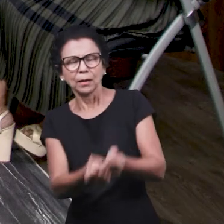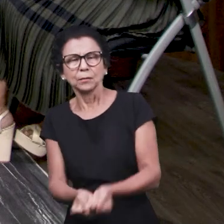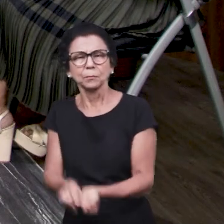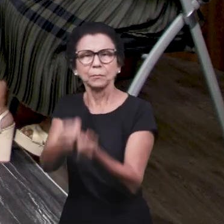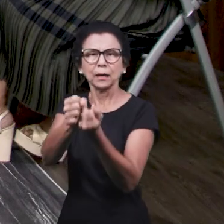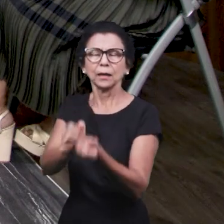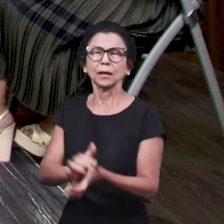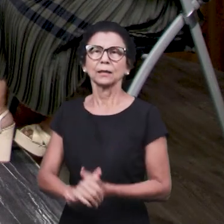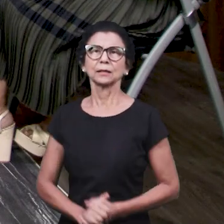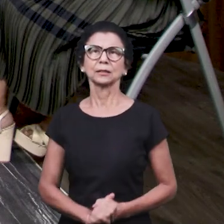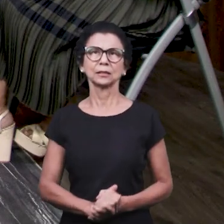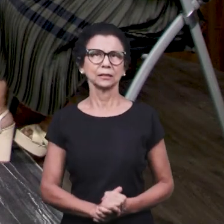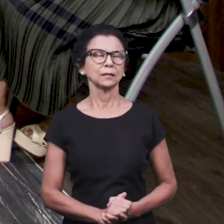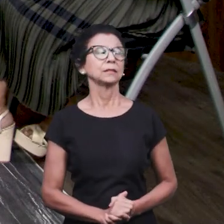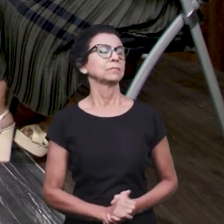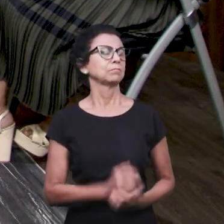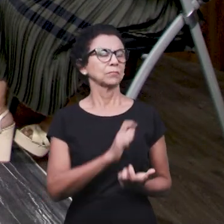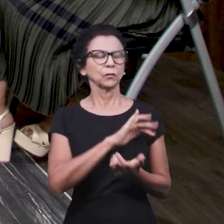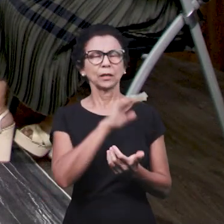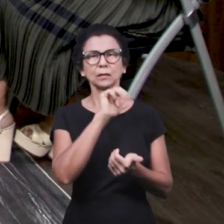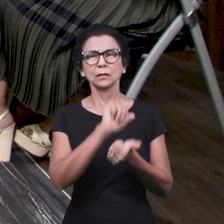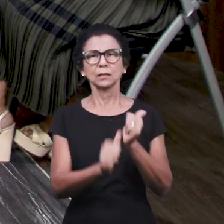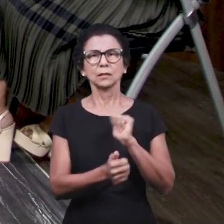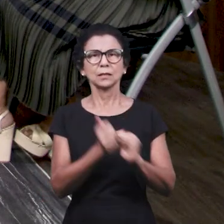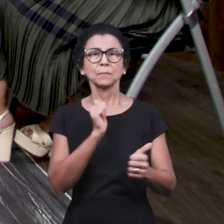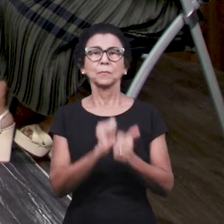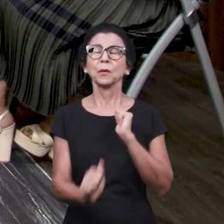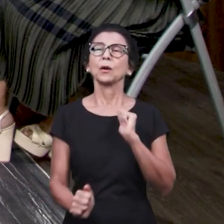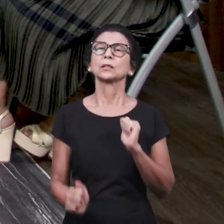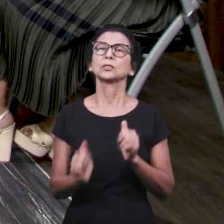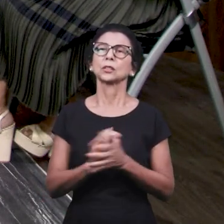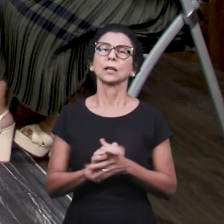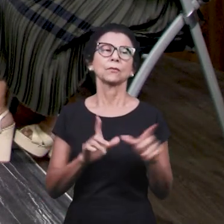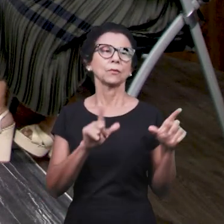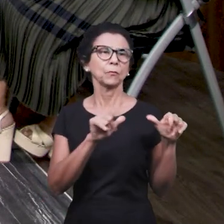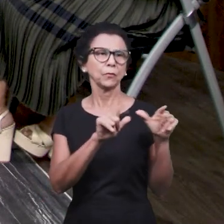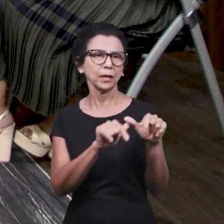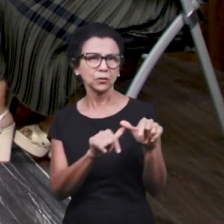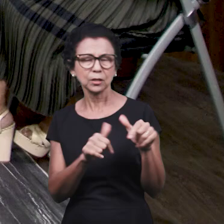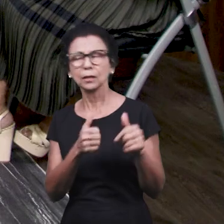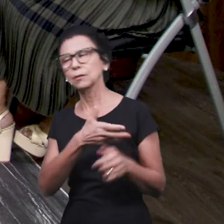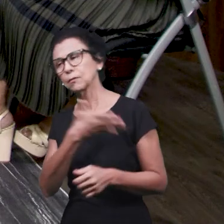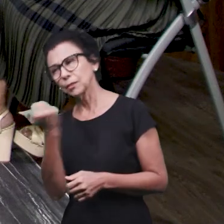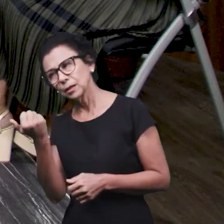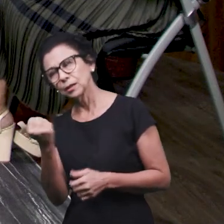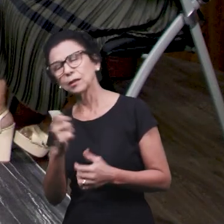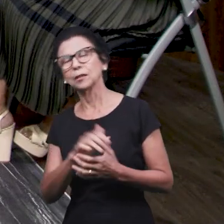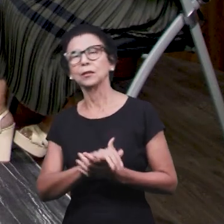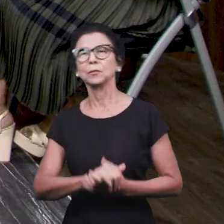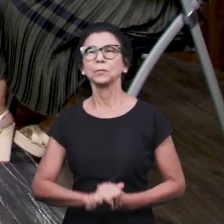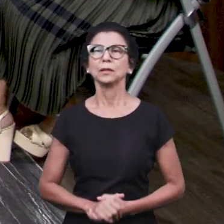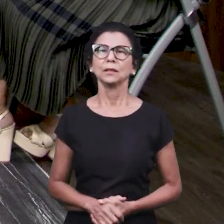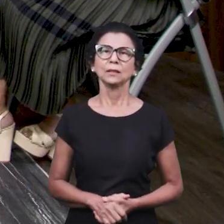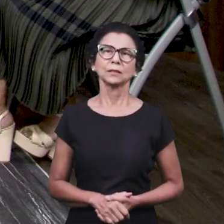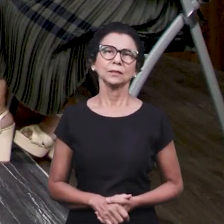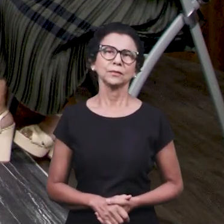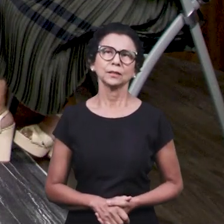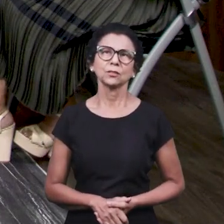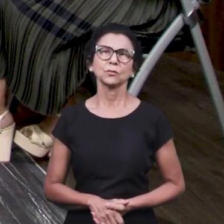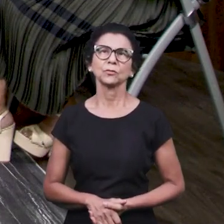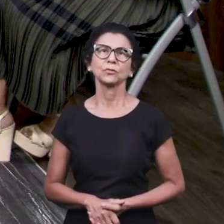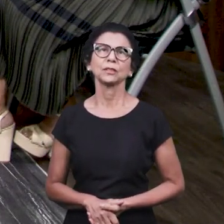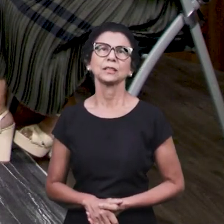fazer um esporte novo, esgrima. Aí eu fazia esgrima com o pessoal. Vamos viajar pra tal lugar, vamos. Tudo muito... A flauta. E a flauta, Vitória? Eu